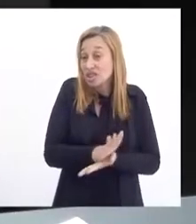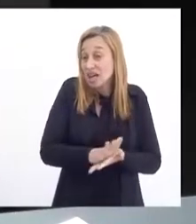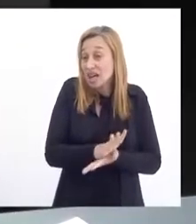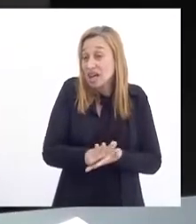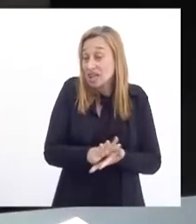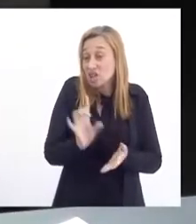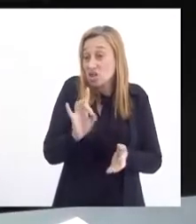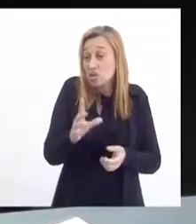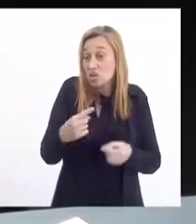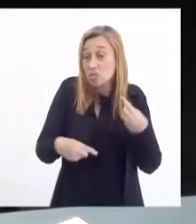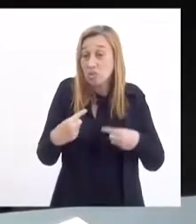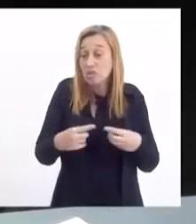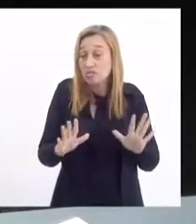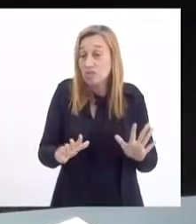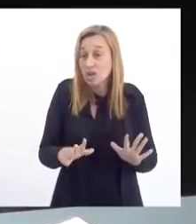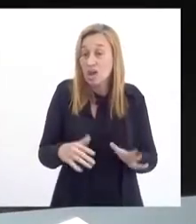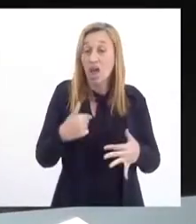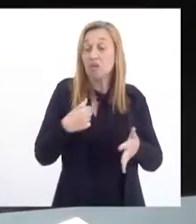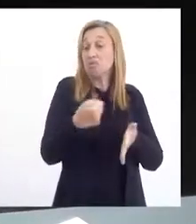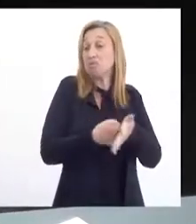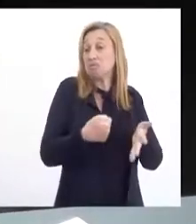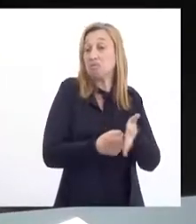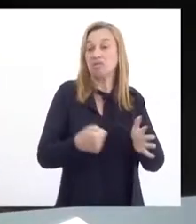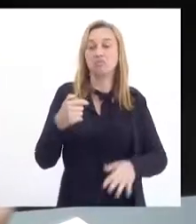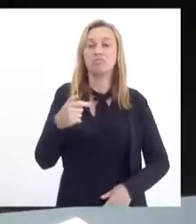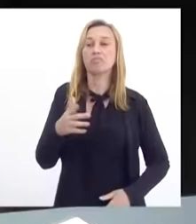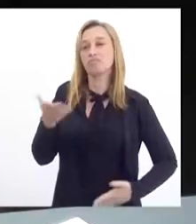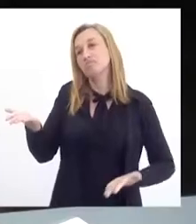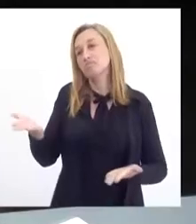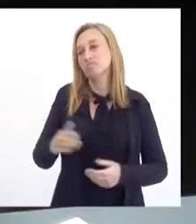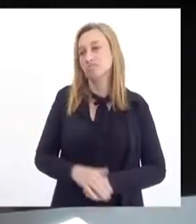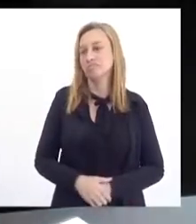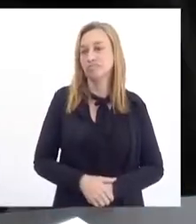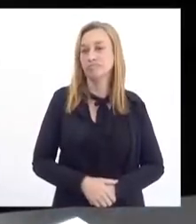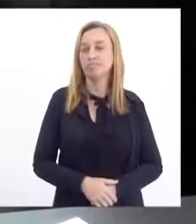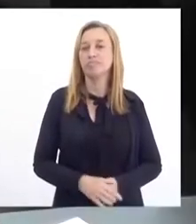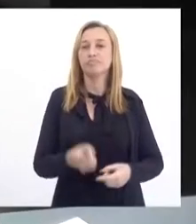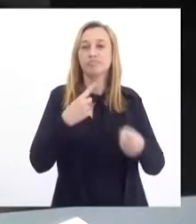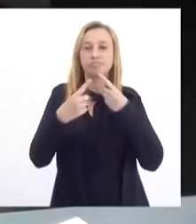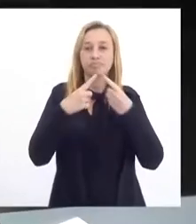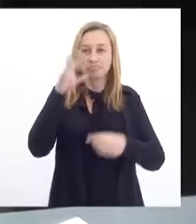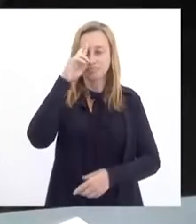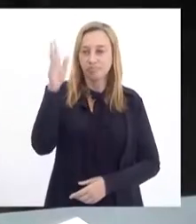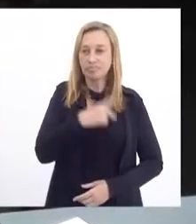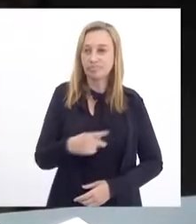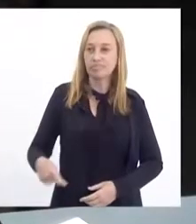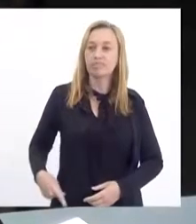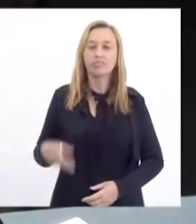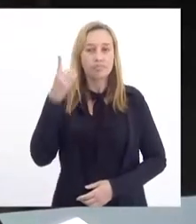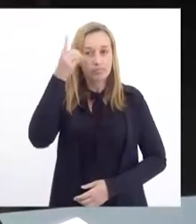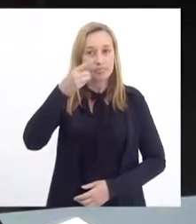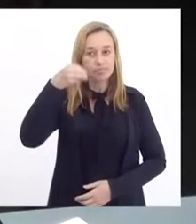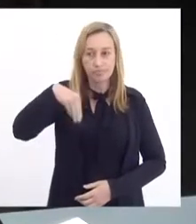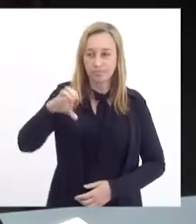político de ser o deputado. Estou lutando para isso. Para discutir, presidente. Deputado Carlos Mink.